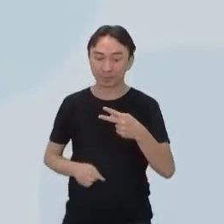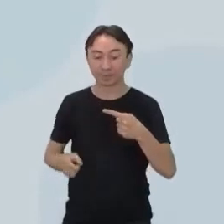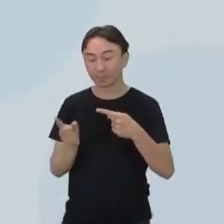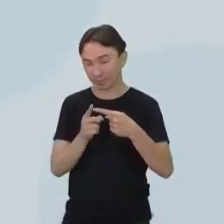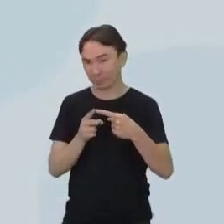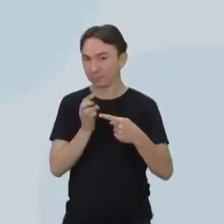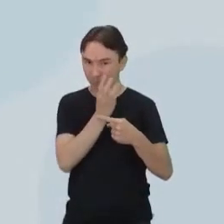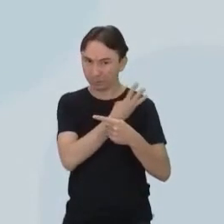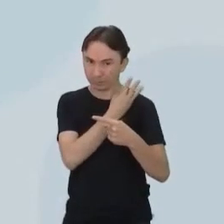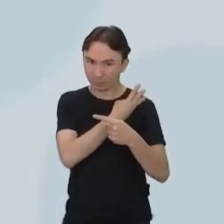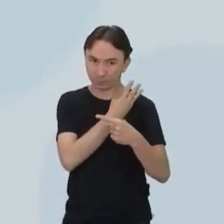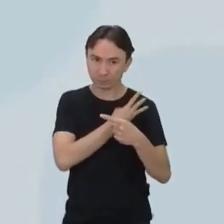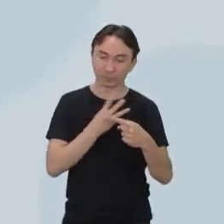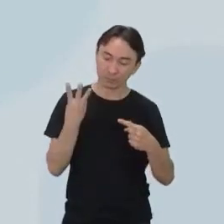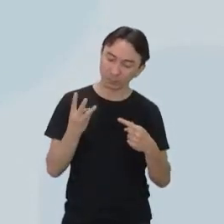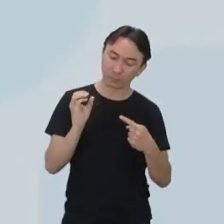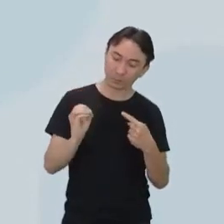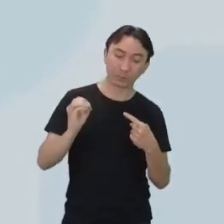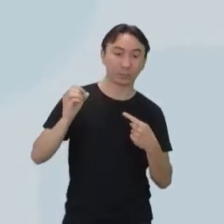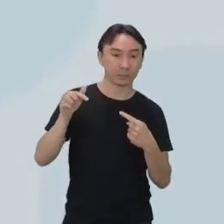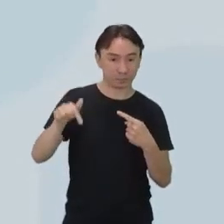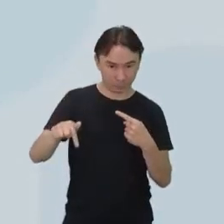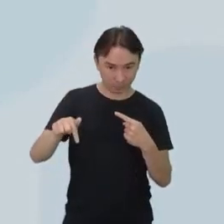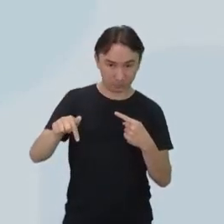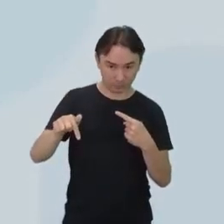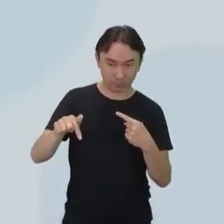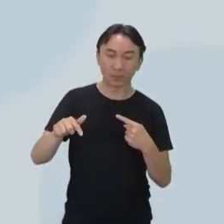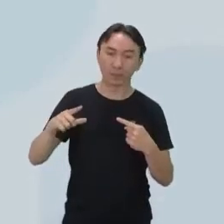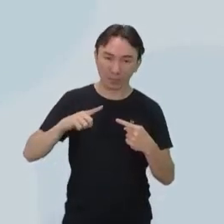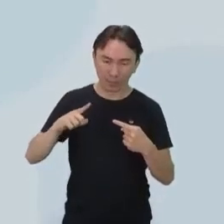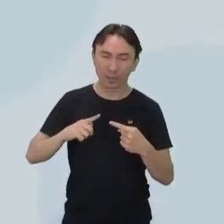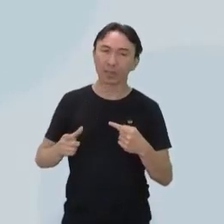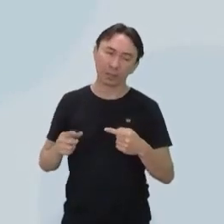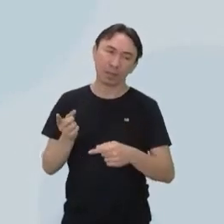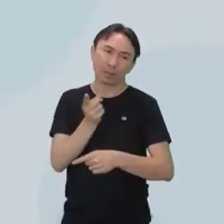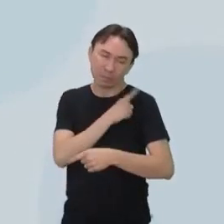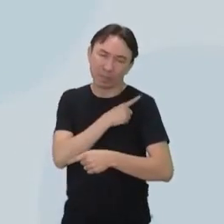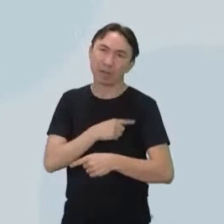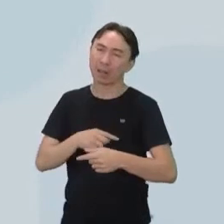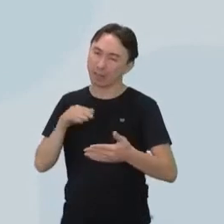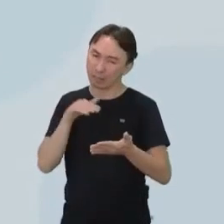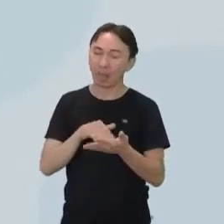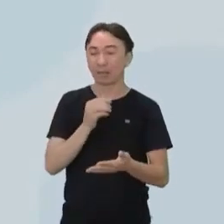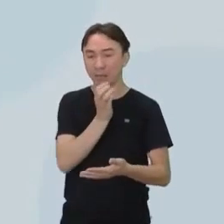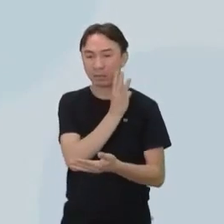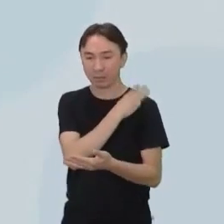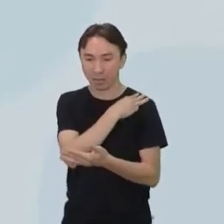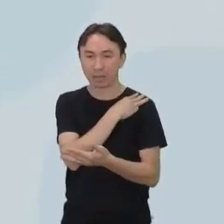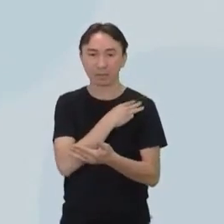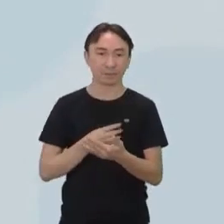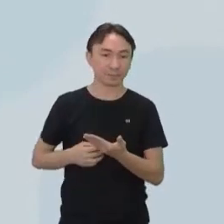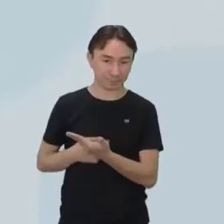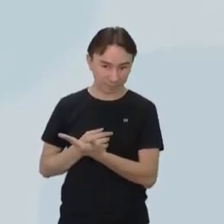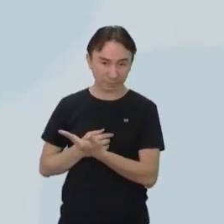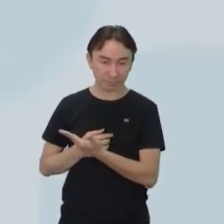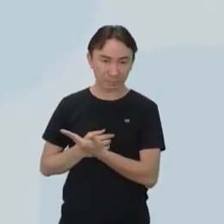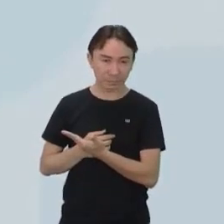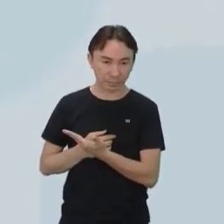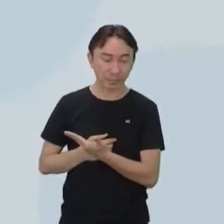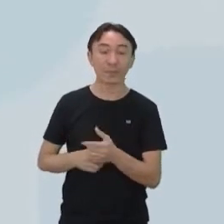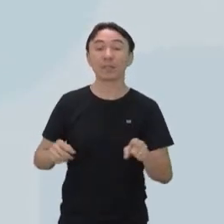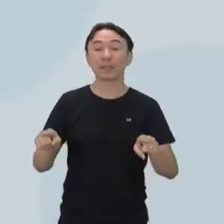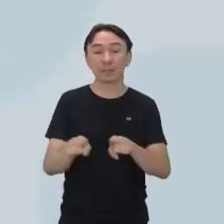médio, que percorre então a primeira à terceira série, da área de Ciência da Natureza, a habilidade 307.